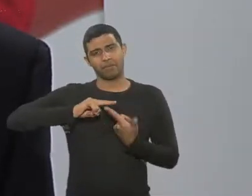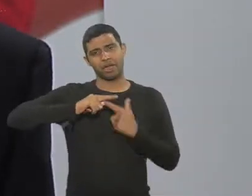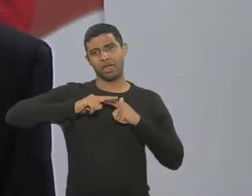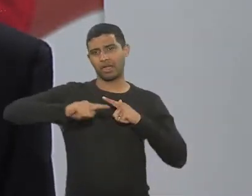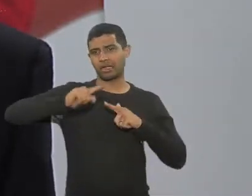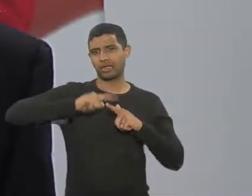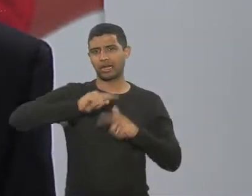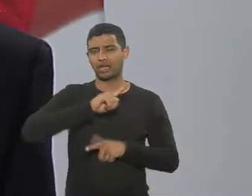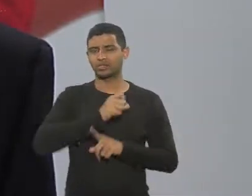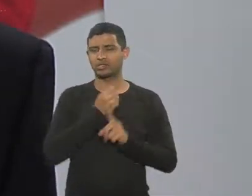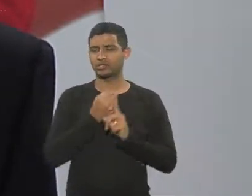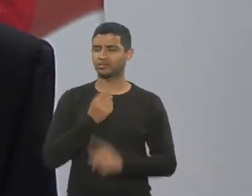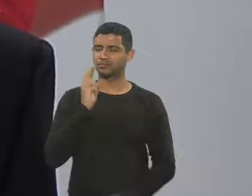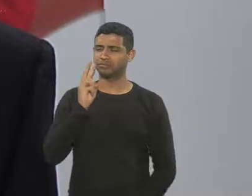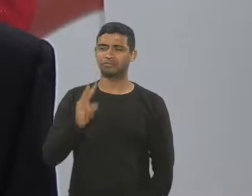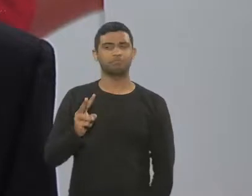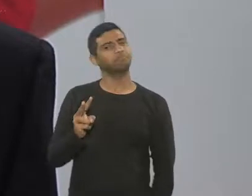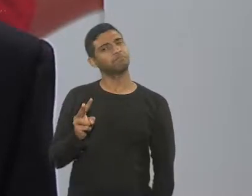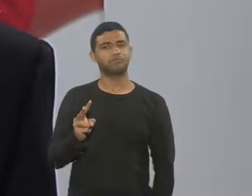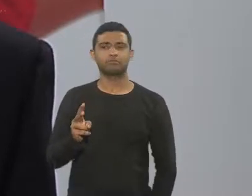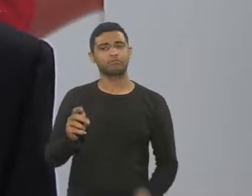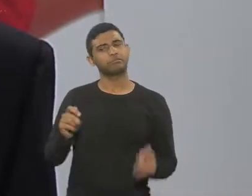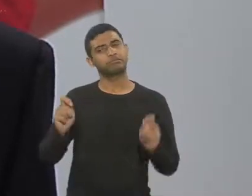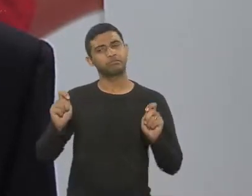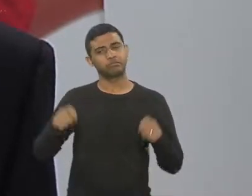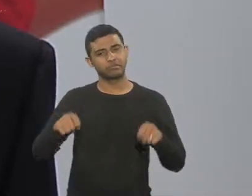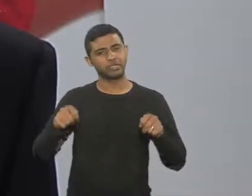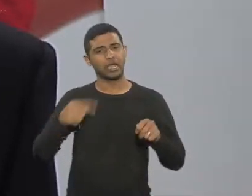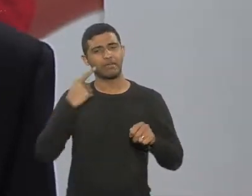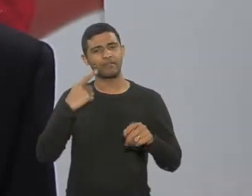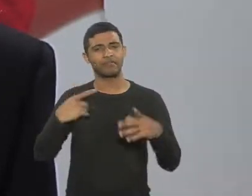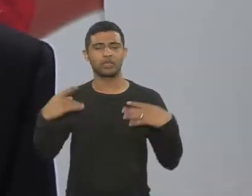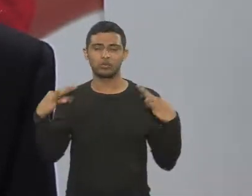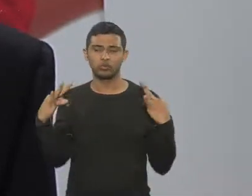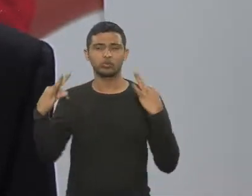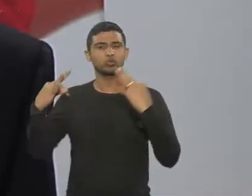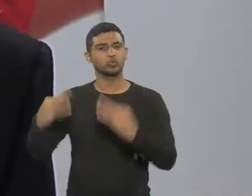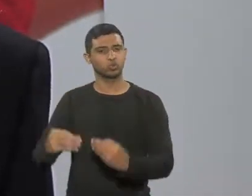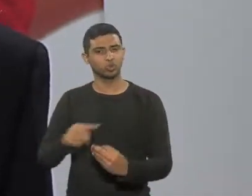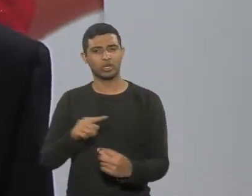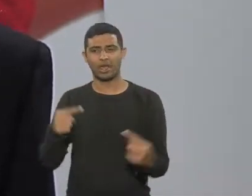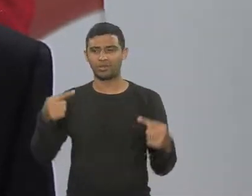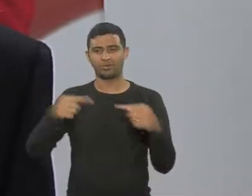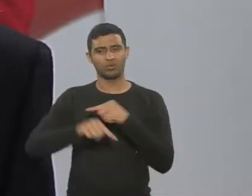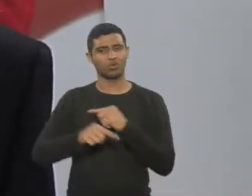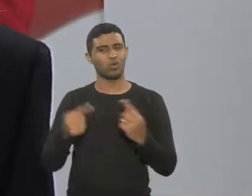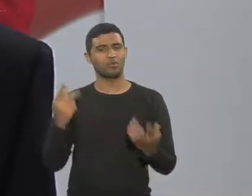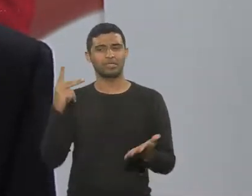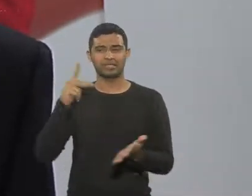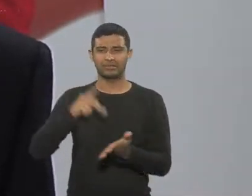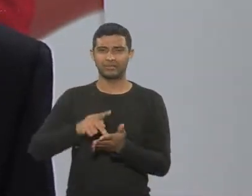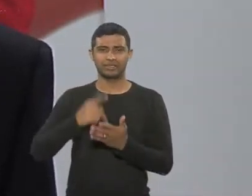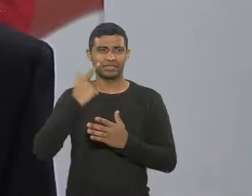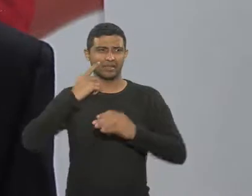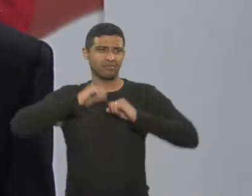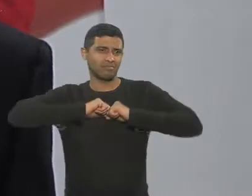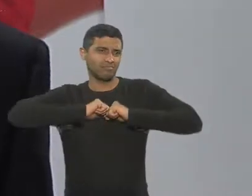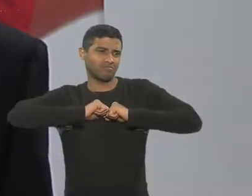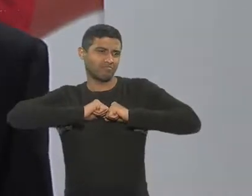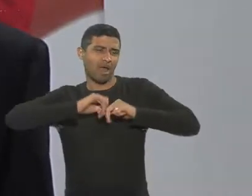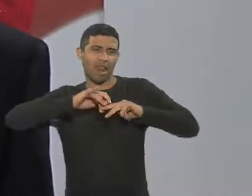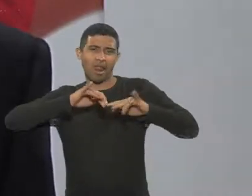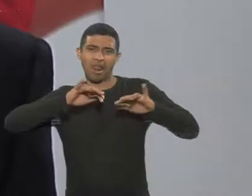o que a sociedade vê é que, assim, há uma possibilidade de tudo aquilo que não é o verdadeiro se espalhar com uma